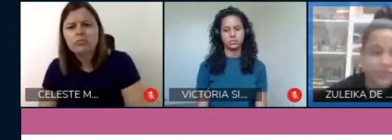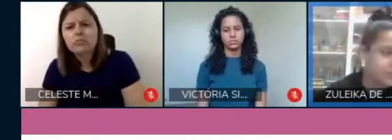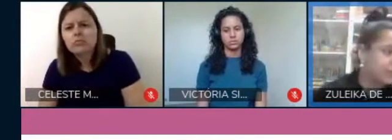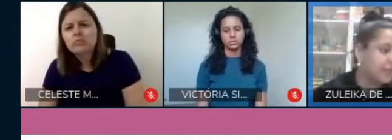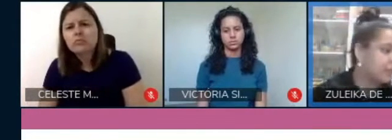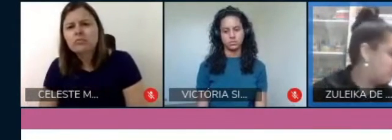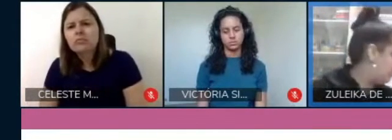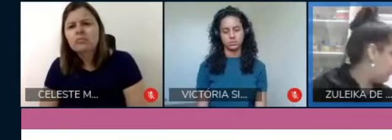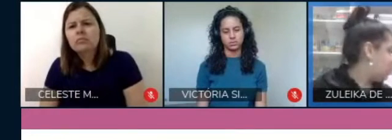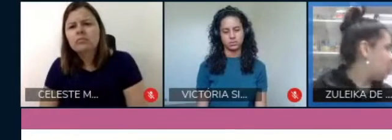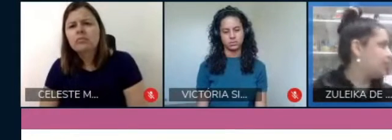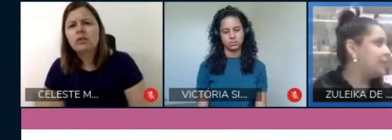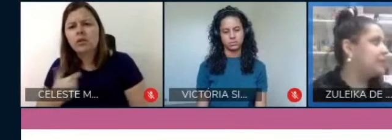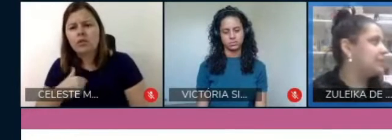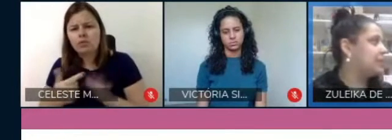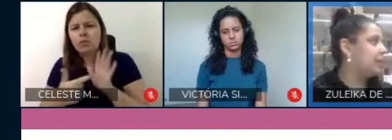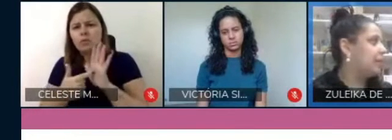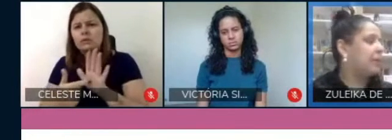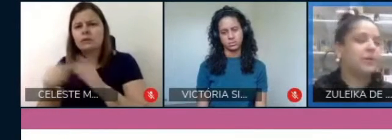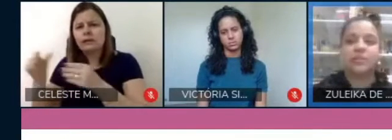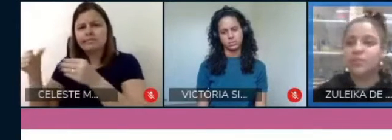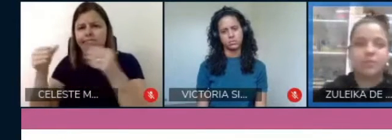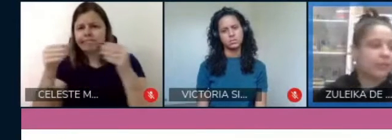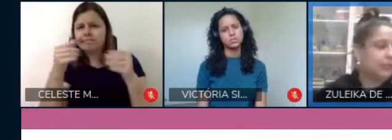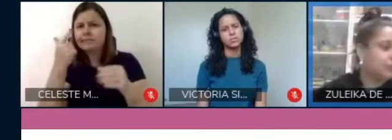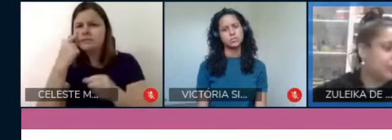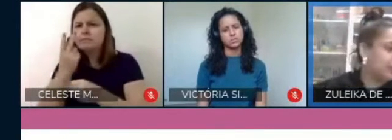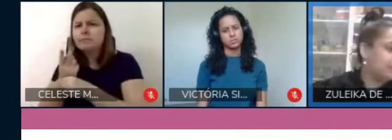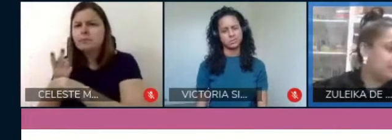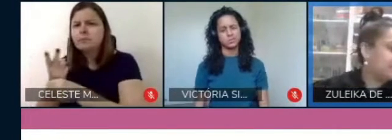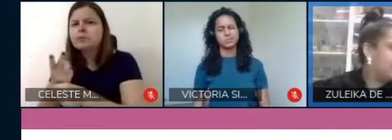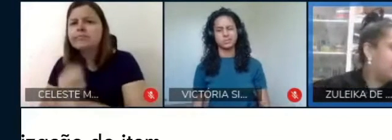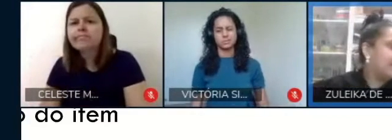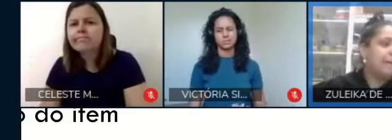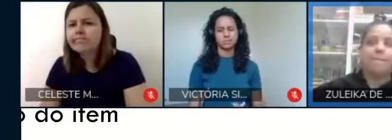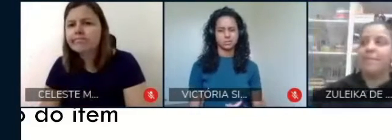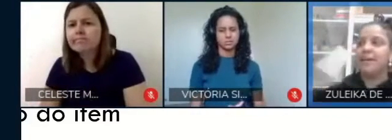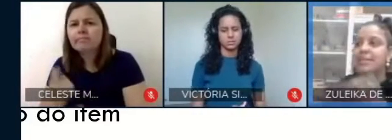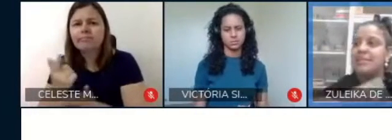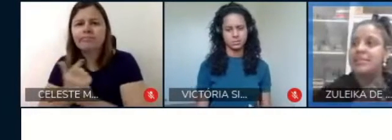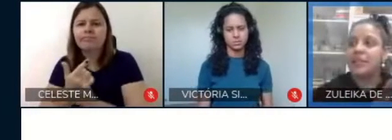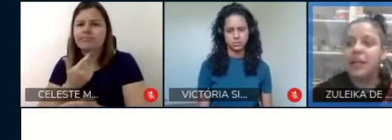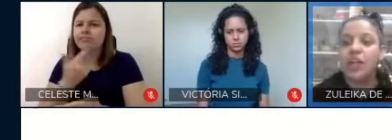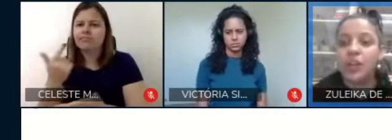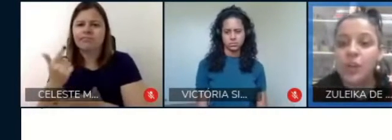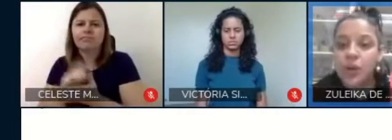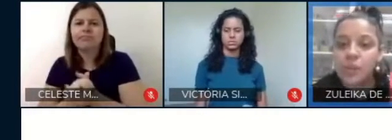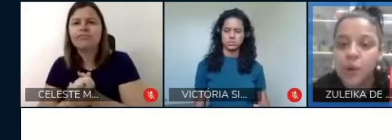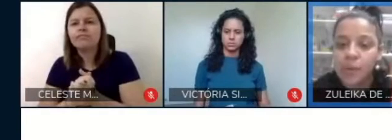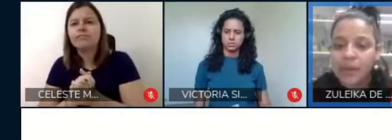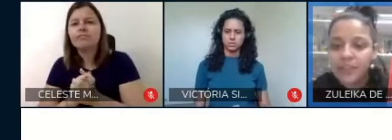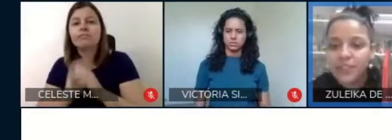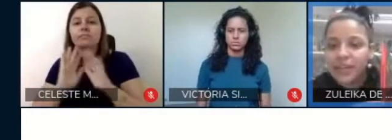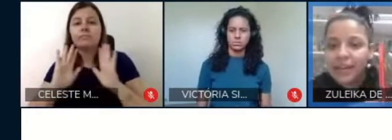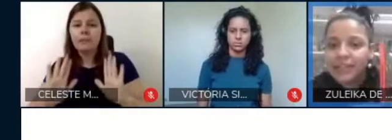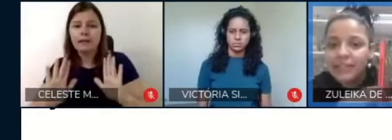aqui, deixa eu ver se eu tenho algum da URGS próximo de mim, não tenho. Mas, normalmente,